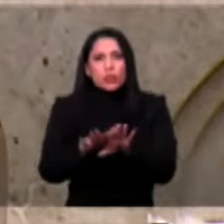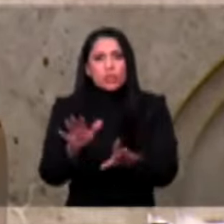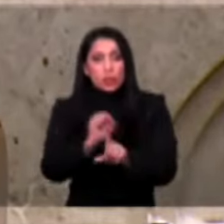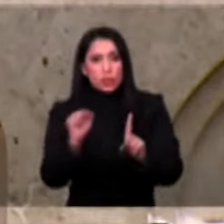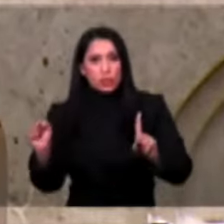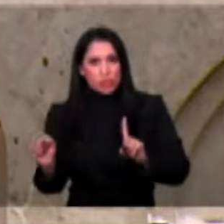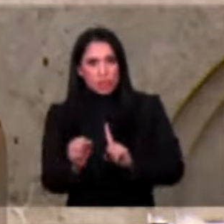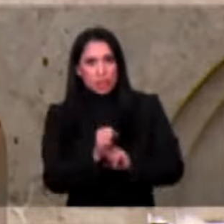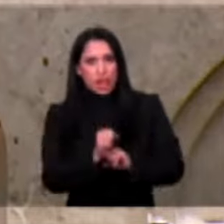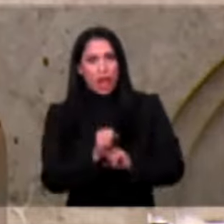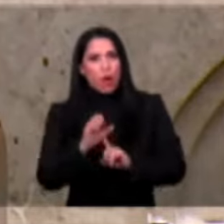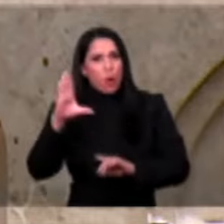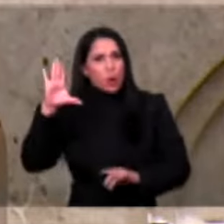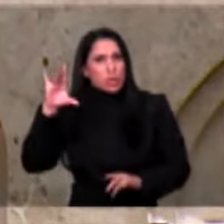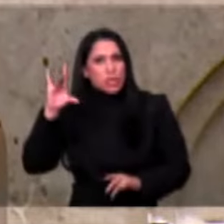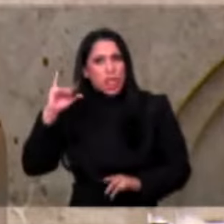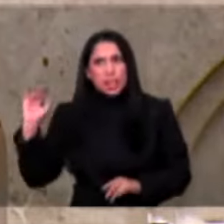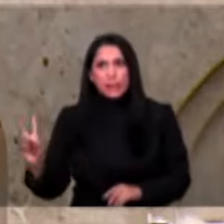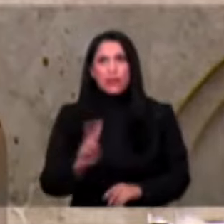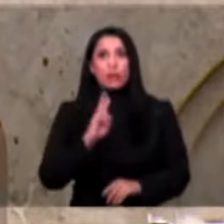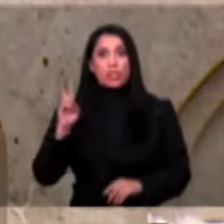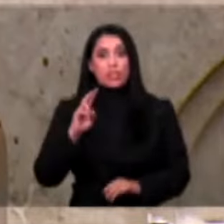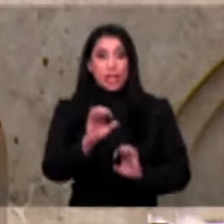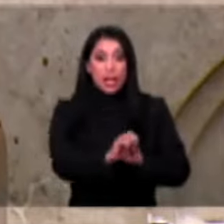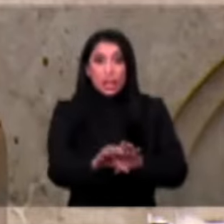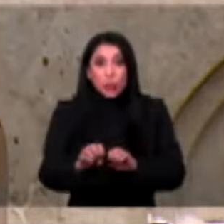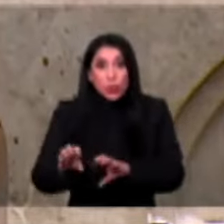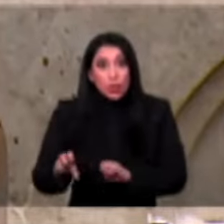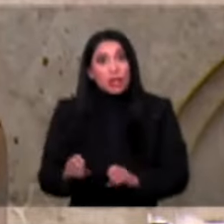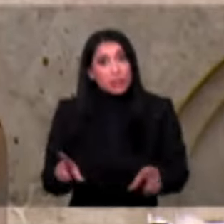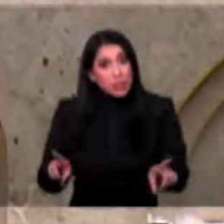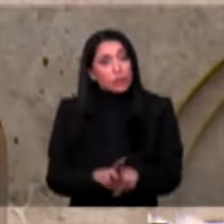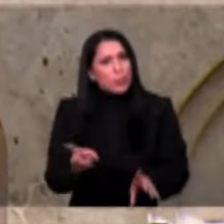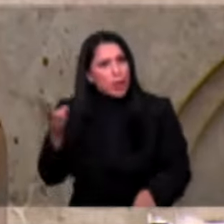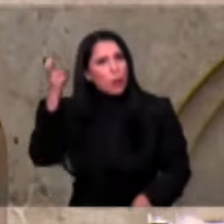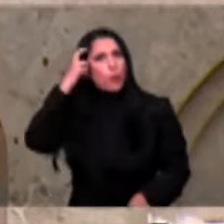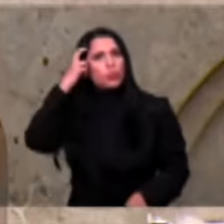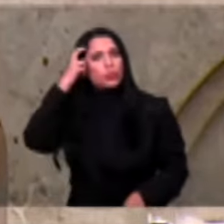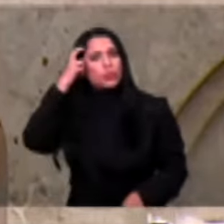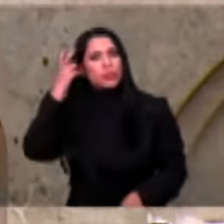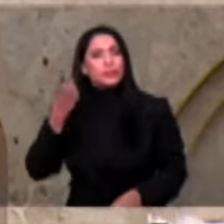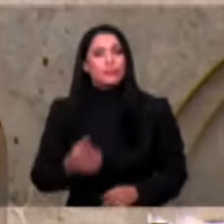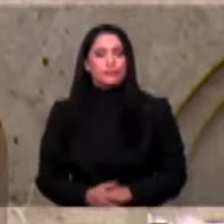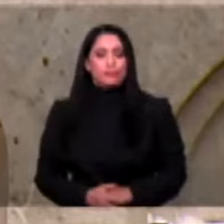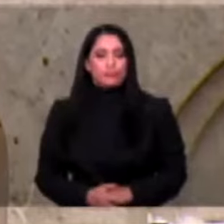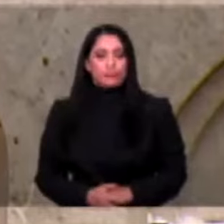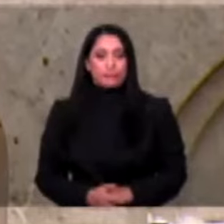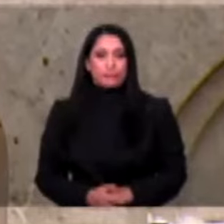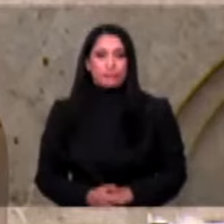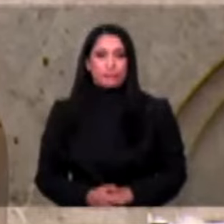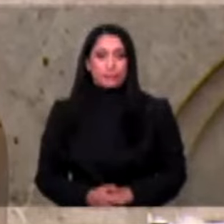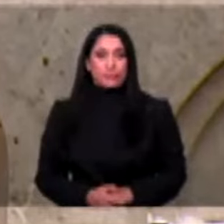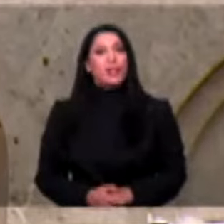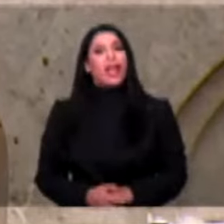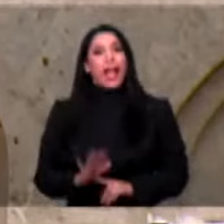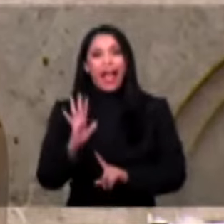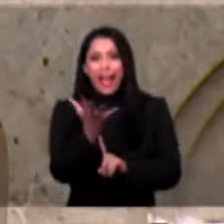valorização da ciência, educação e também cultura. Não esqueçamos a